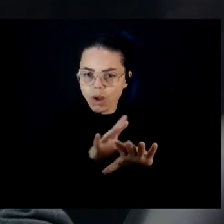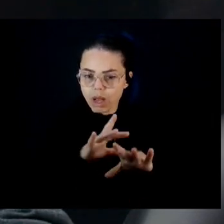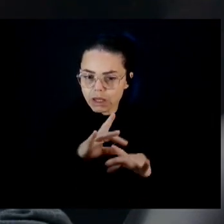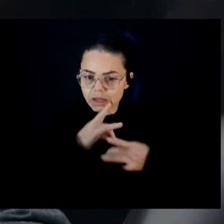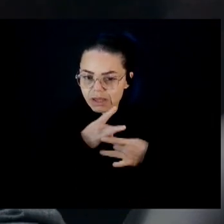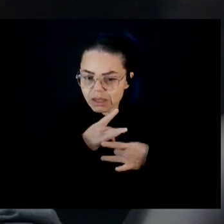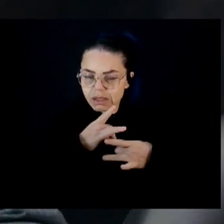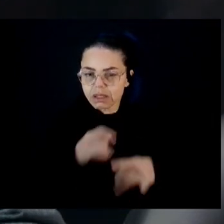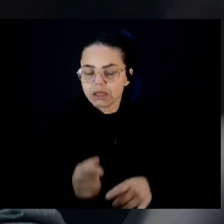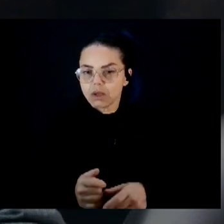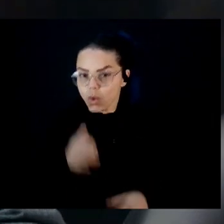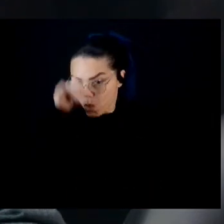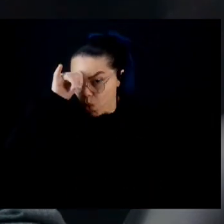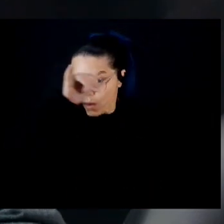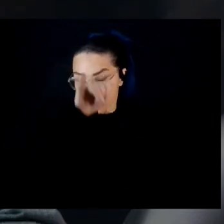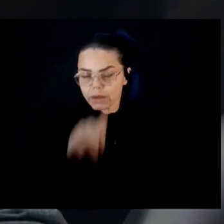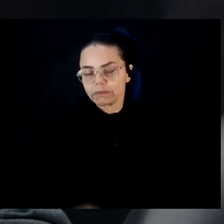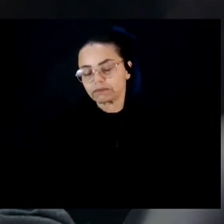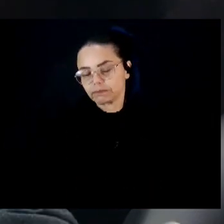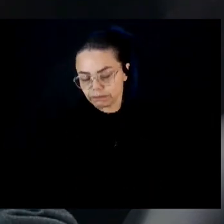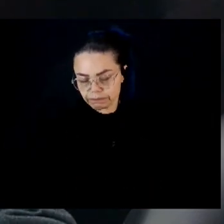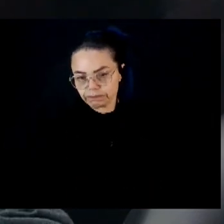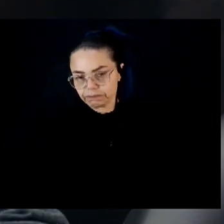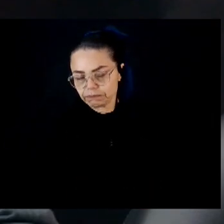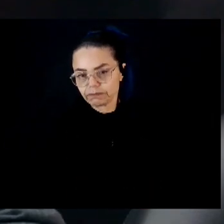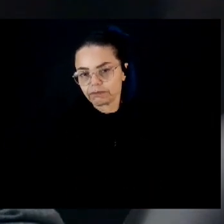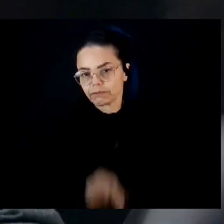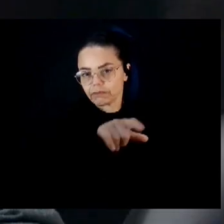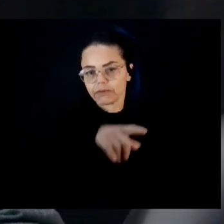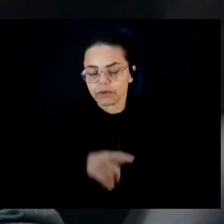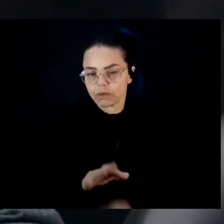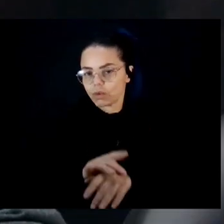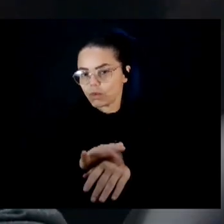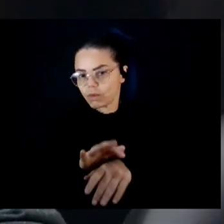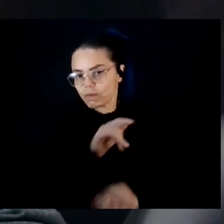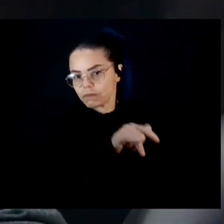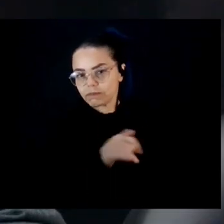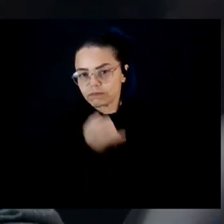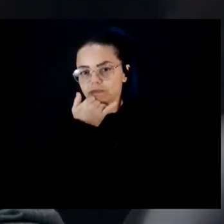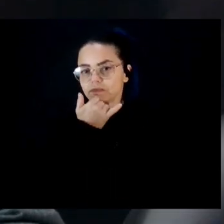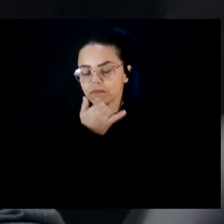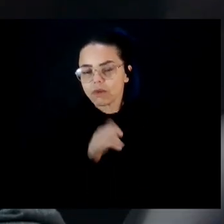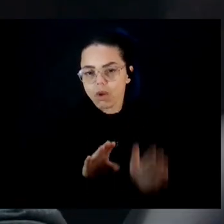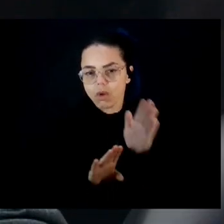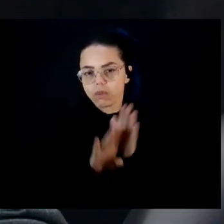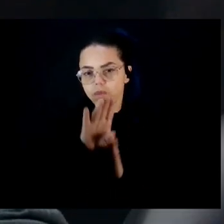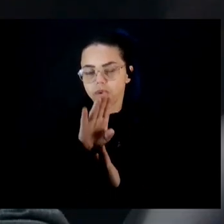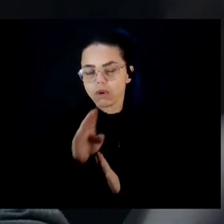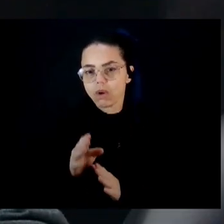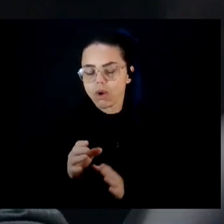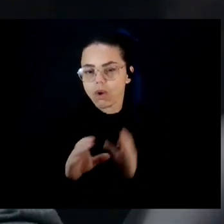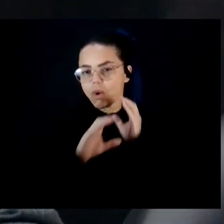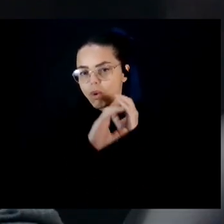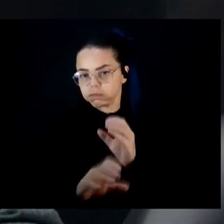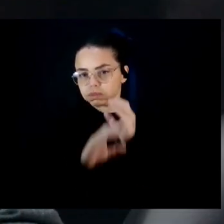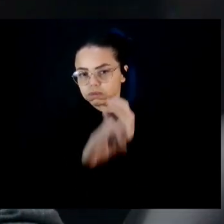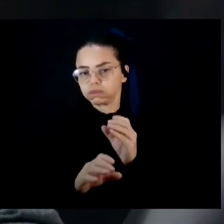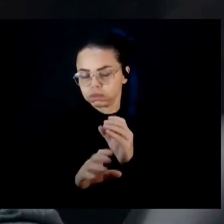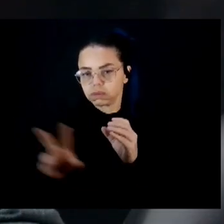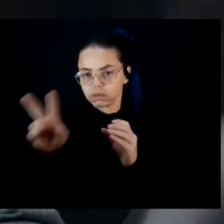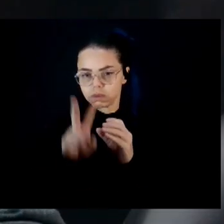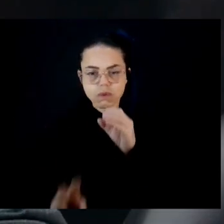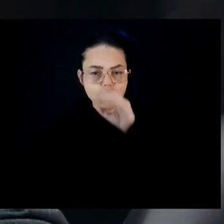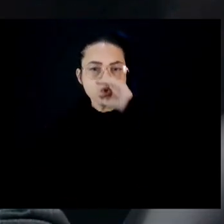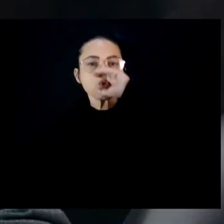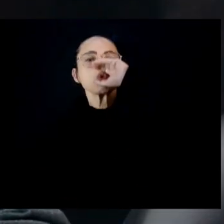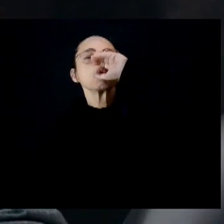prevenção delas. Existe realmente o que você falou, né, esse crescente consumo e procura por suplementos,